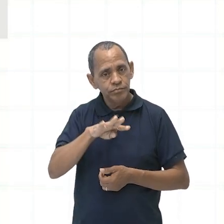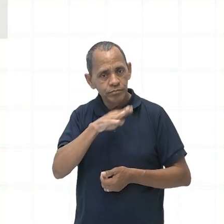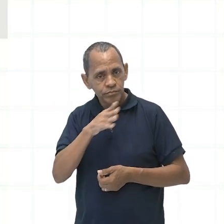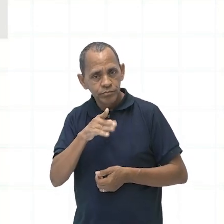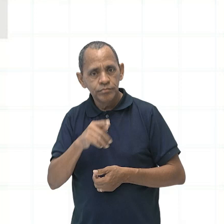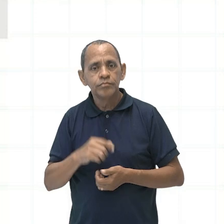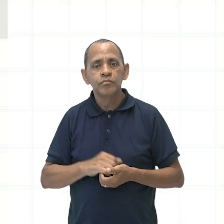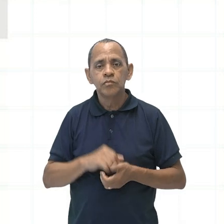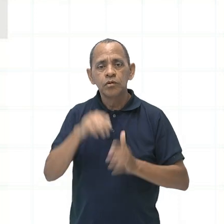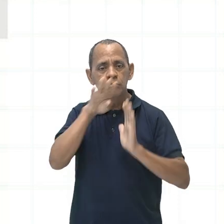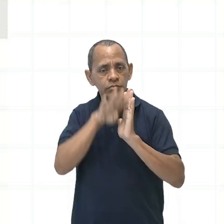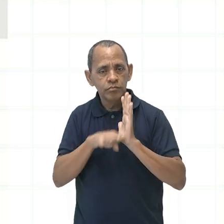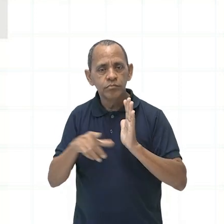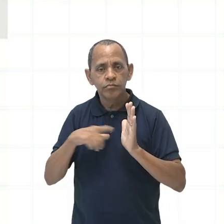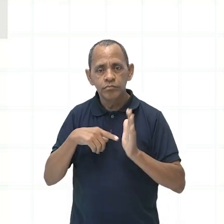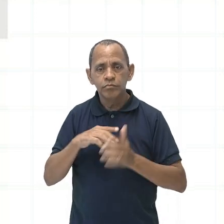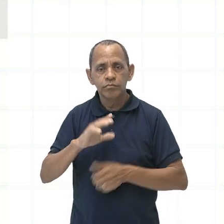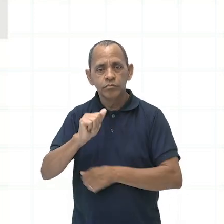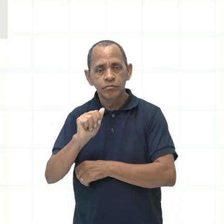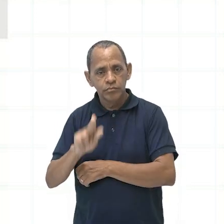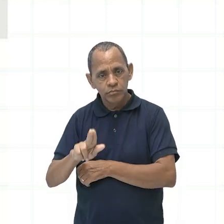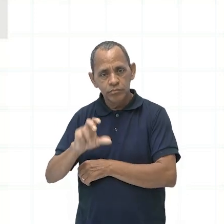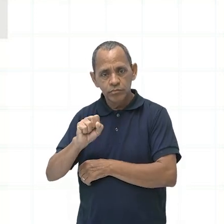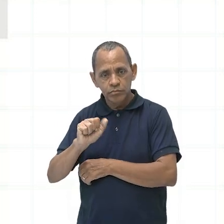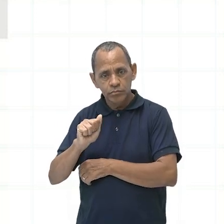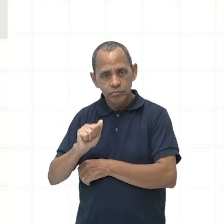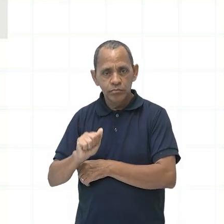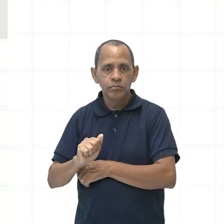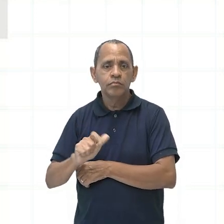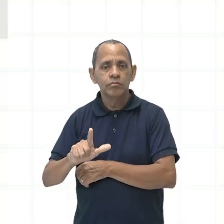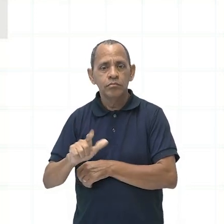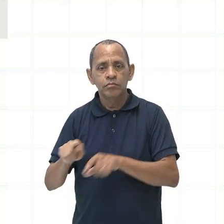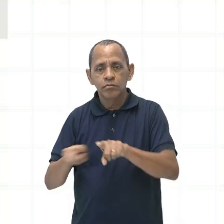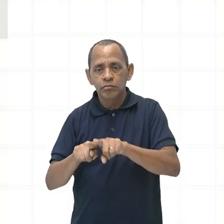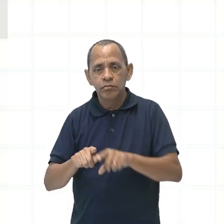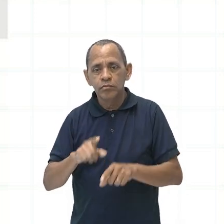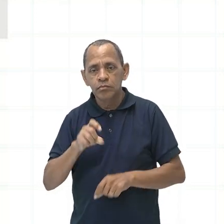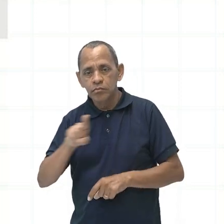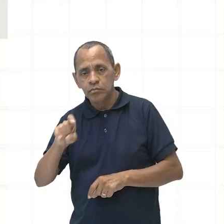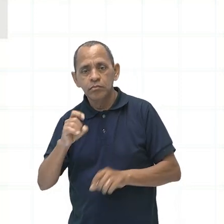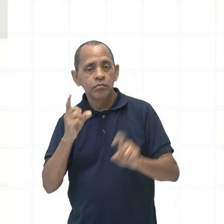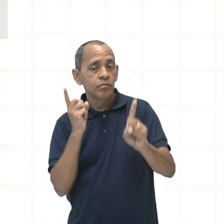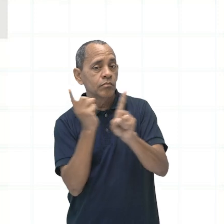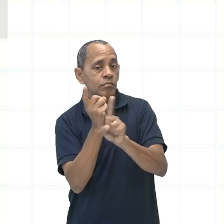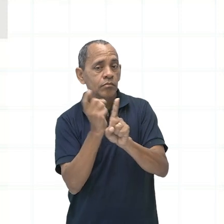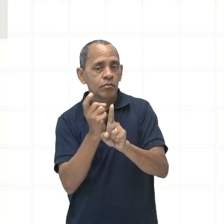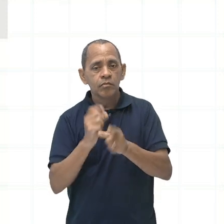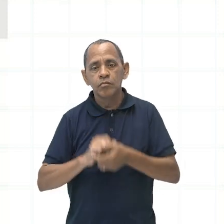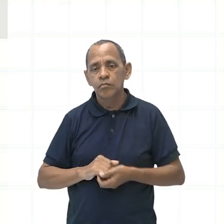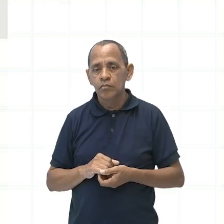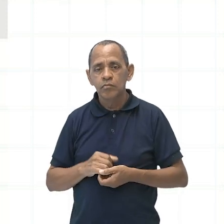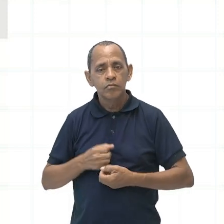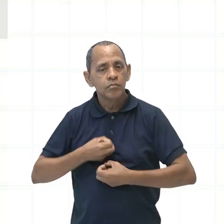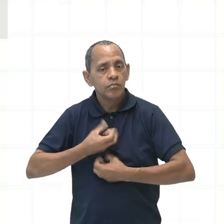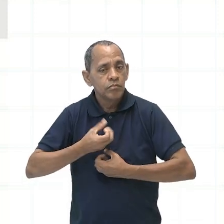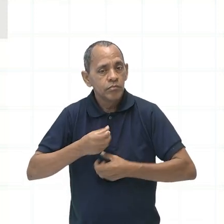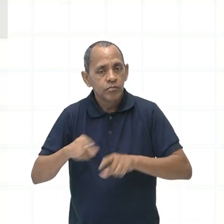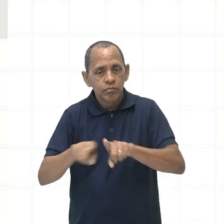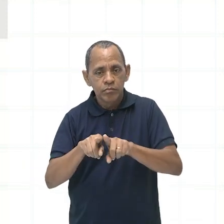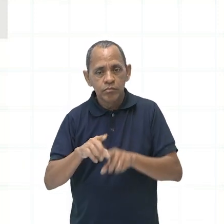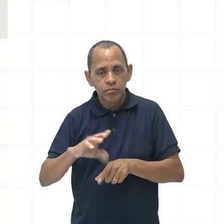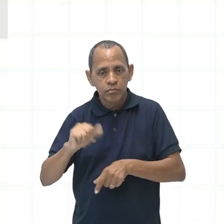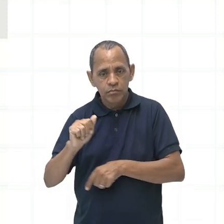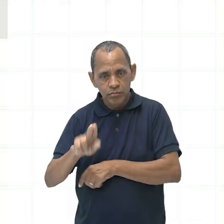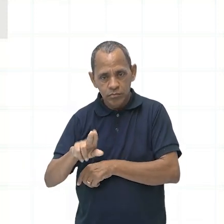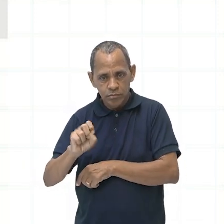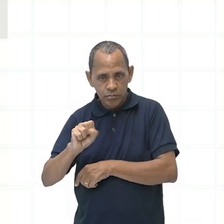Isso, olhem só. A classificação deles é causais, então a gente já sabe, quando se deparar com eles, eles expressam causa, tá?